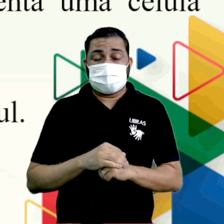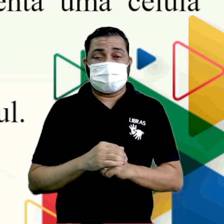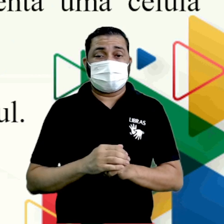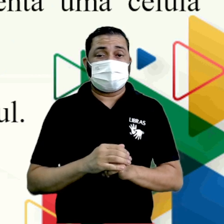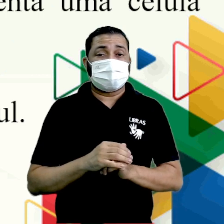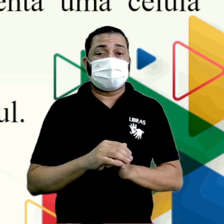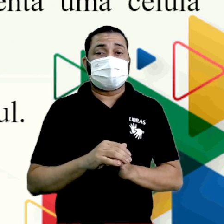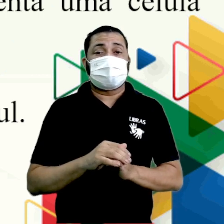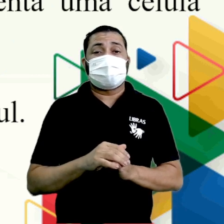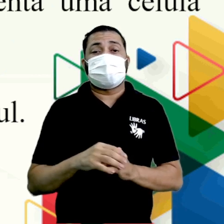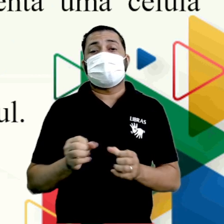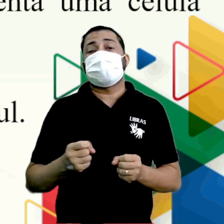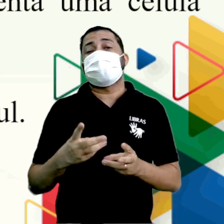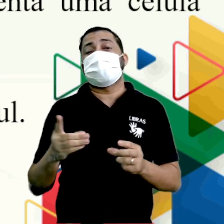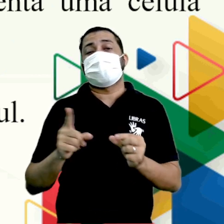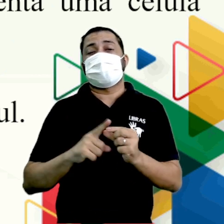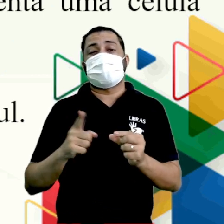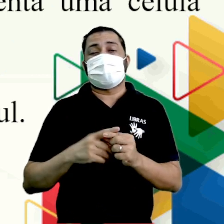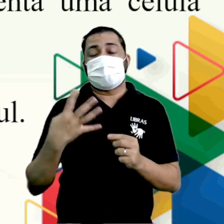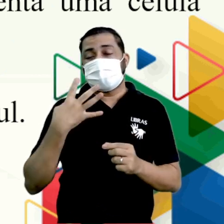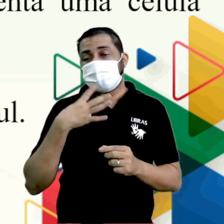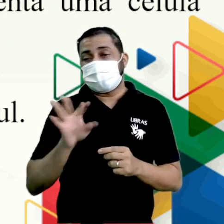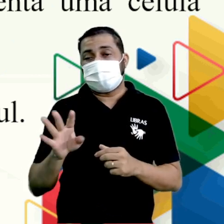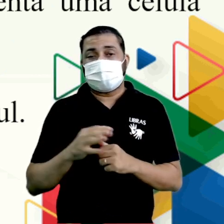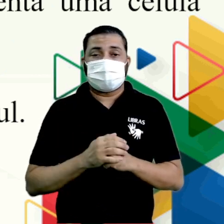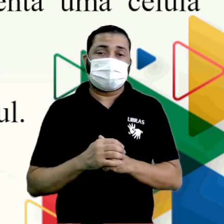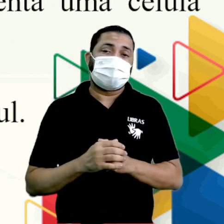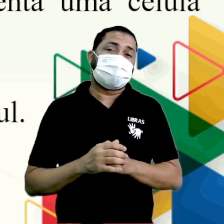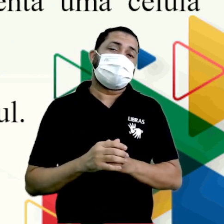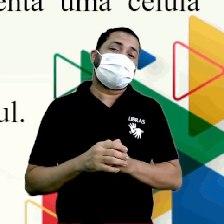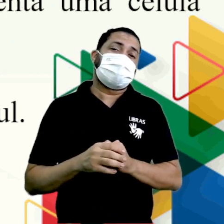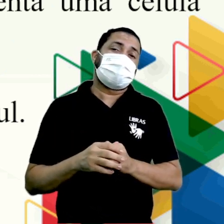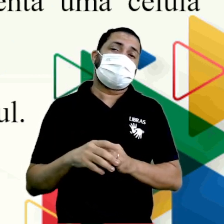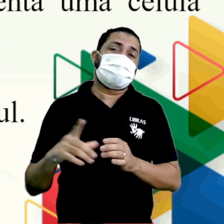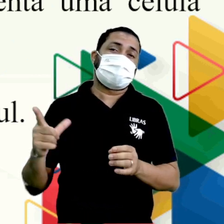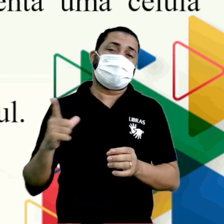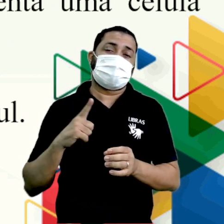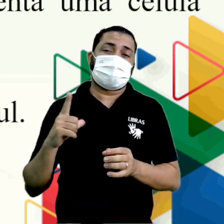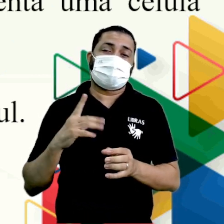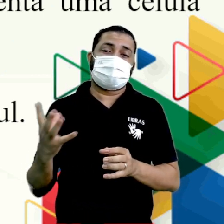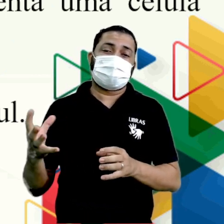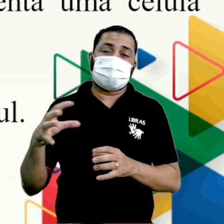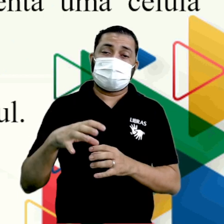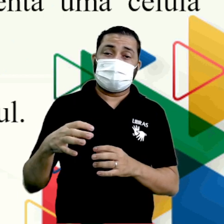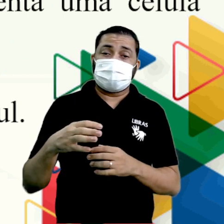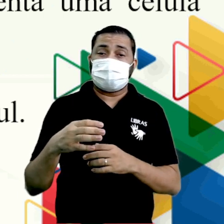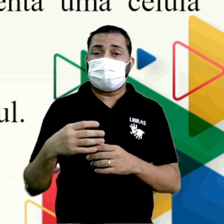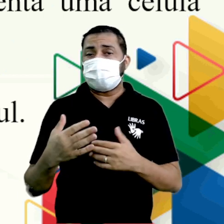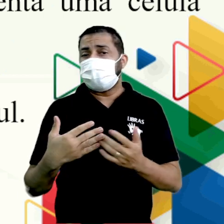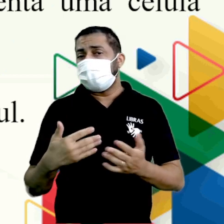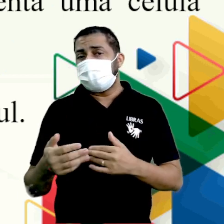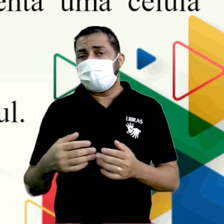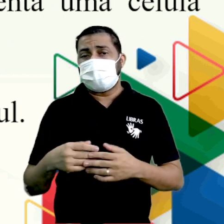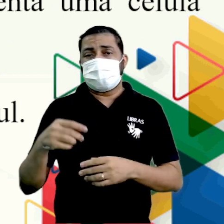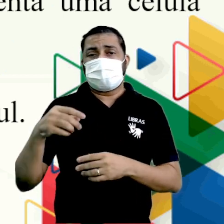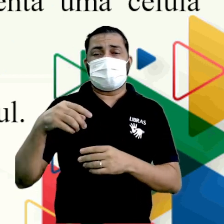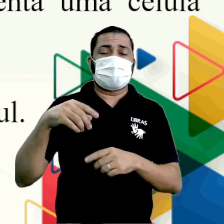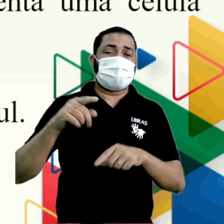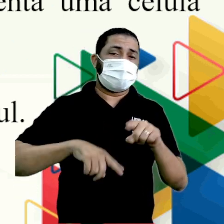Aqueles, muita palavra desconhecida. Galvanoplastia, recobrir algum material com